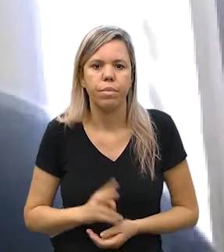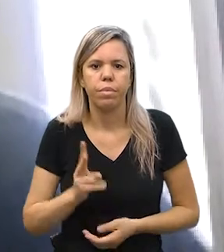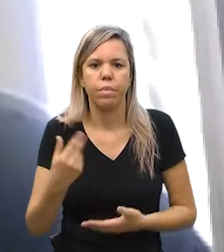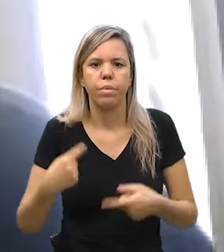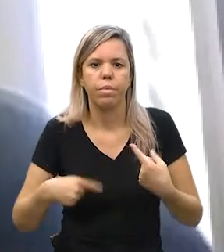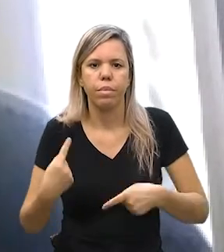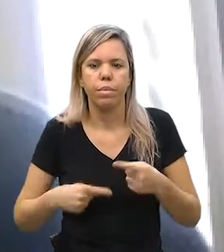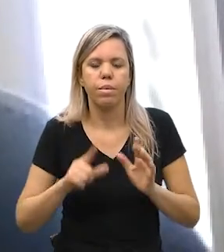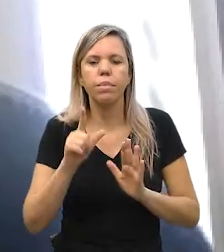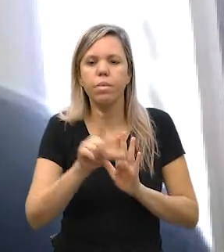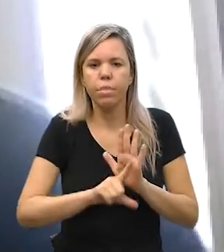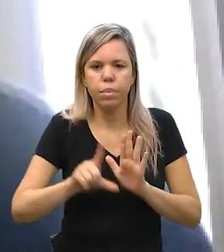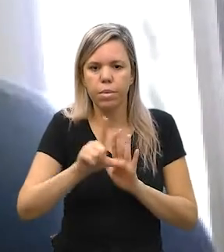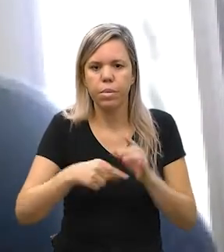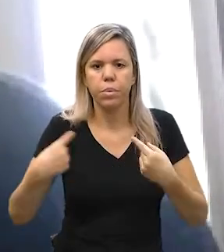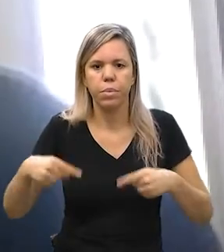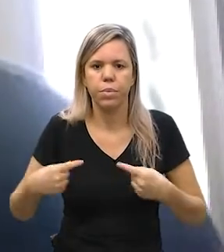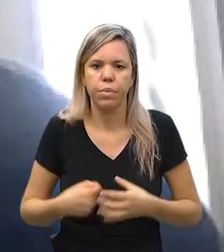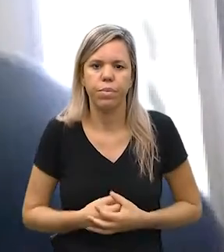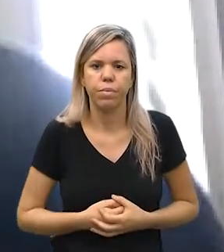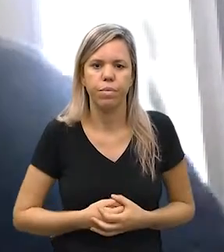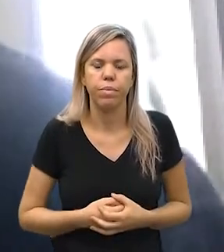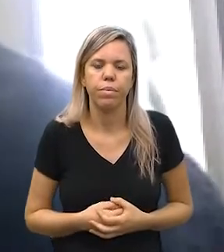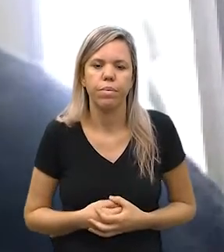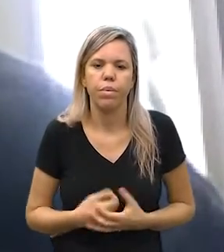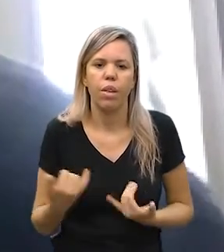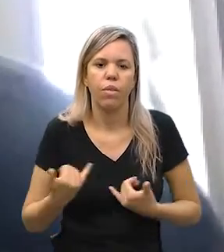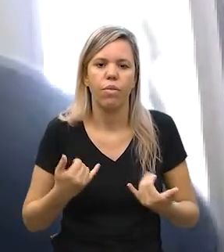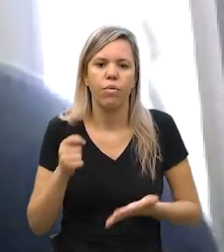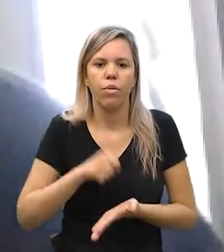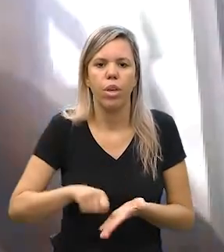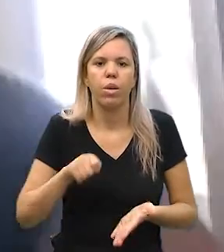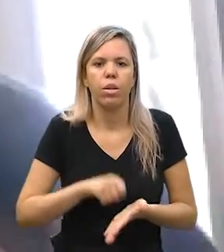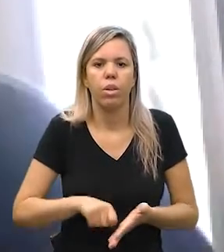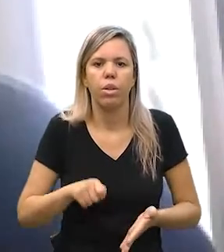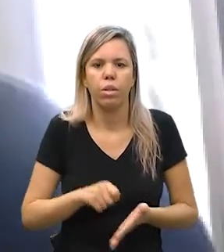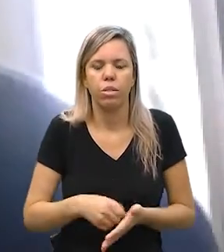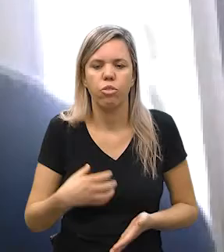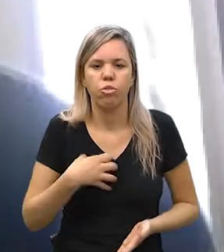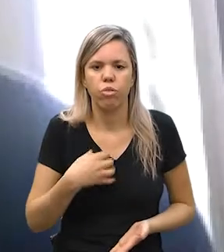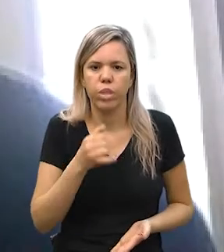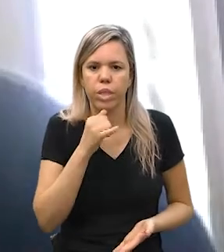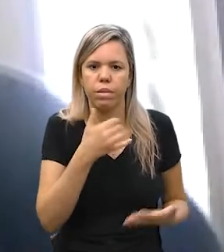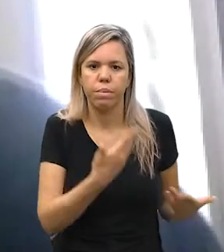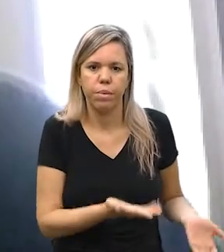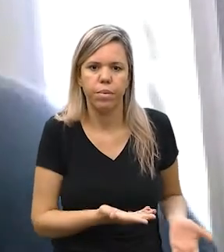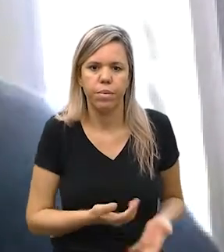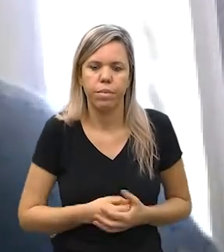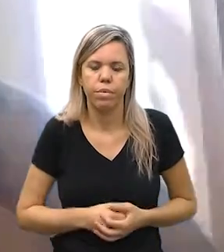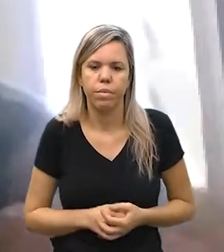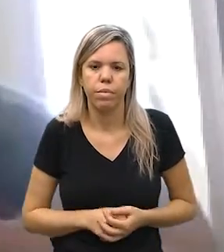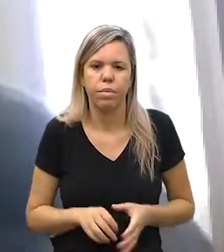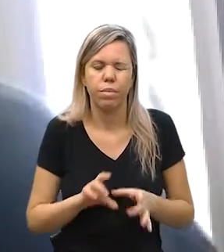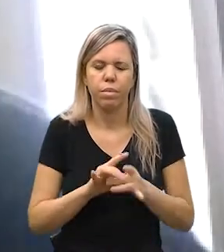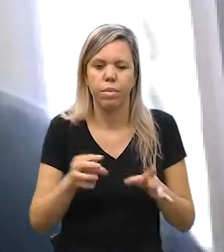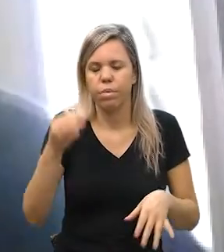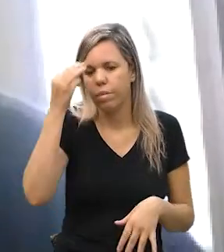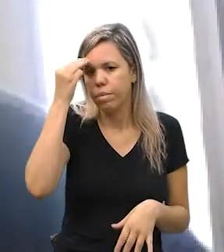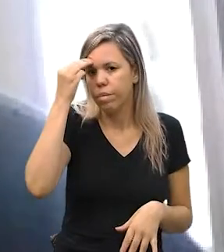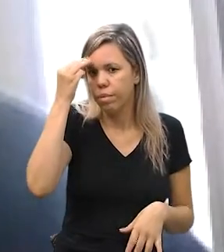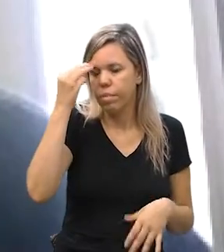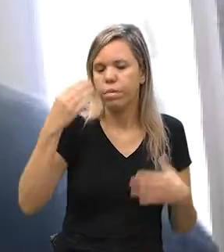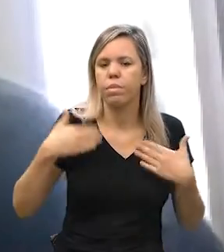discute literatura, música. Eles falaram, vamos escrever, vamos dar um jeito de deixar nossa